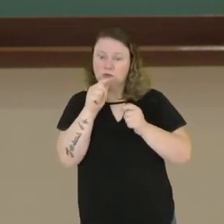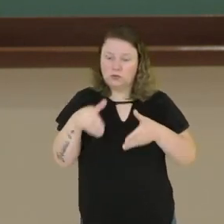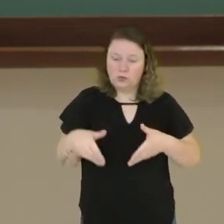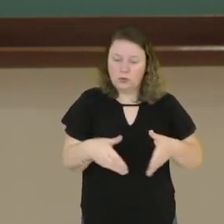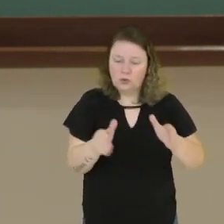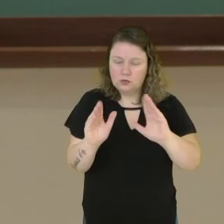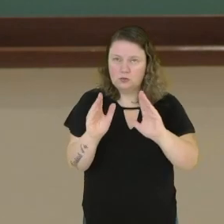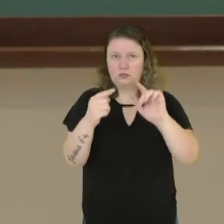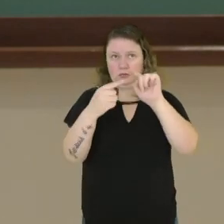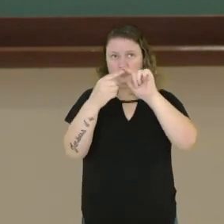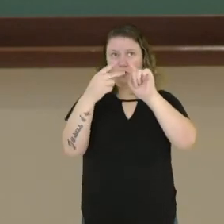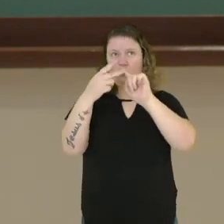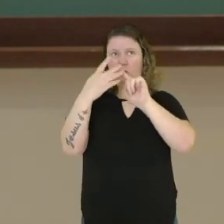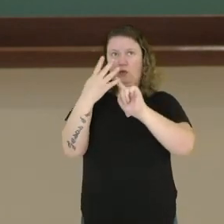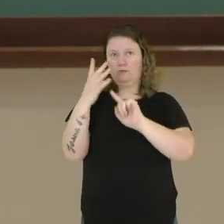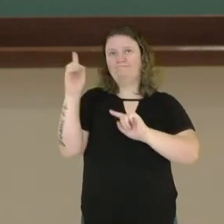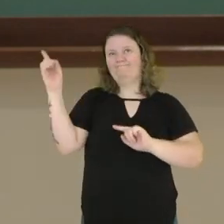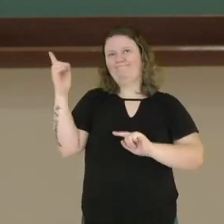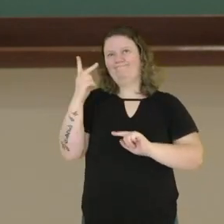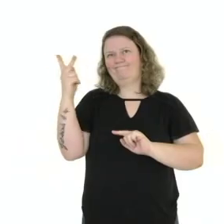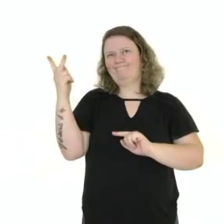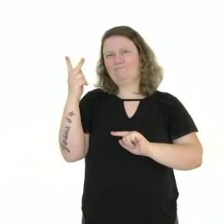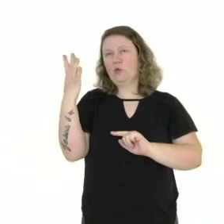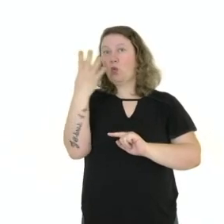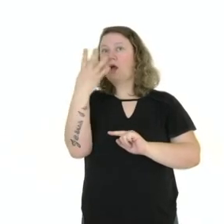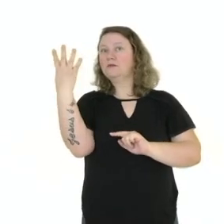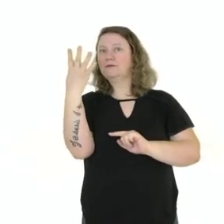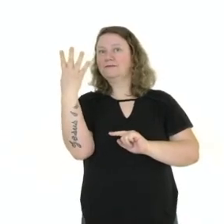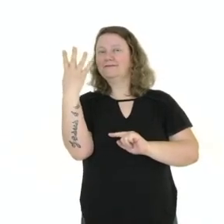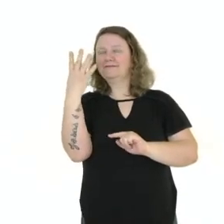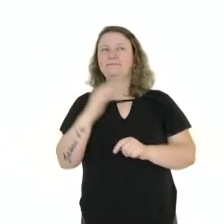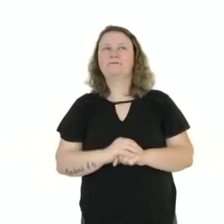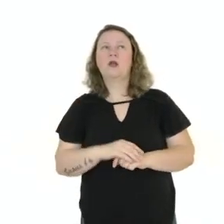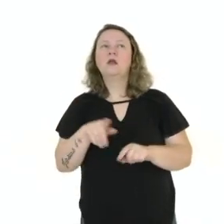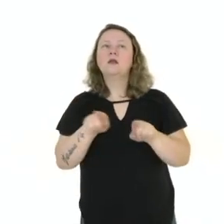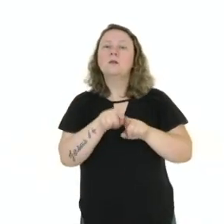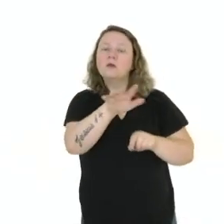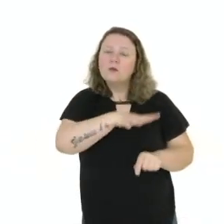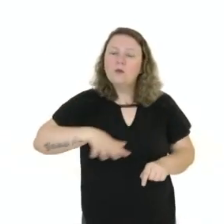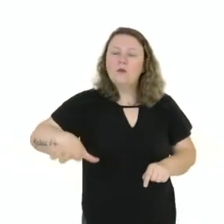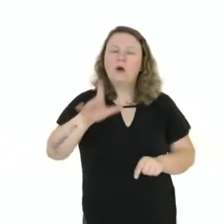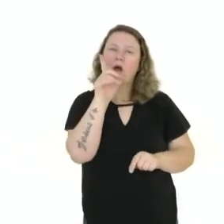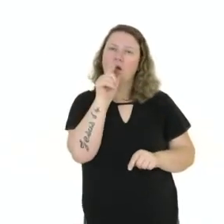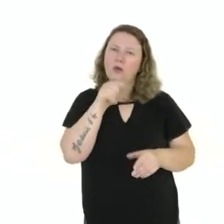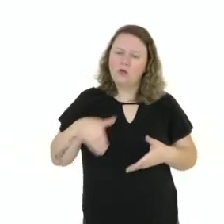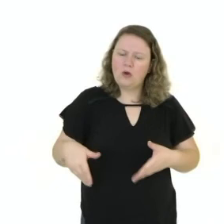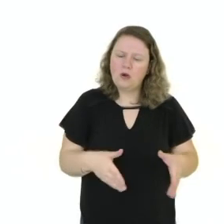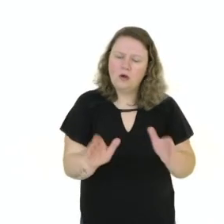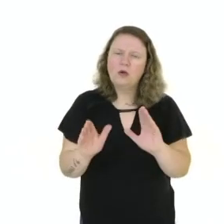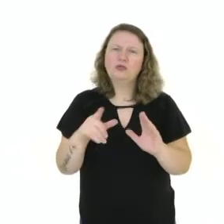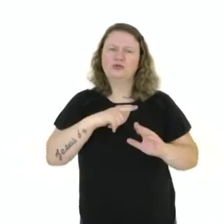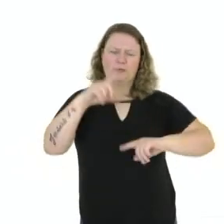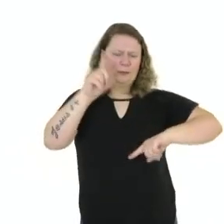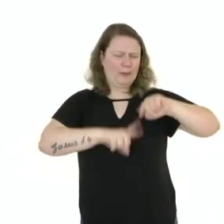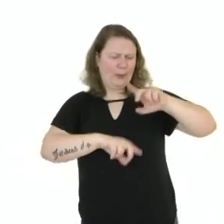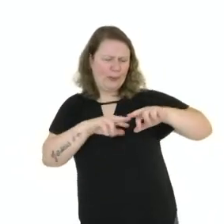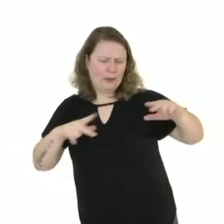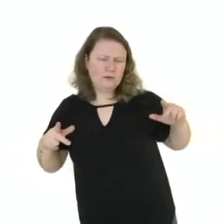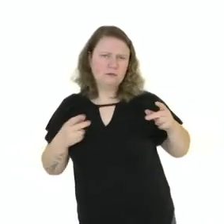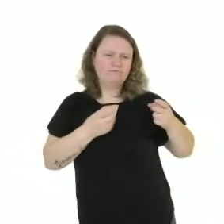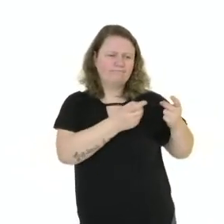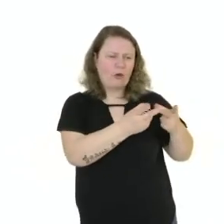Paraguai, Uruguai e da Prata. Era por esses rios da região platina que as mercadorias